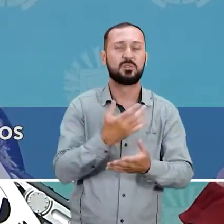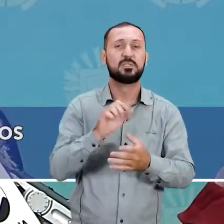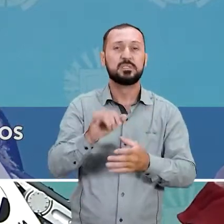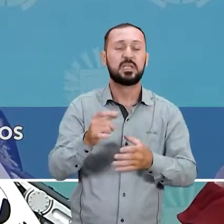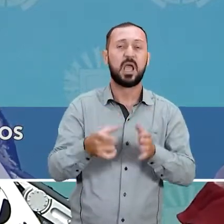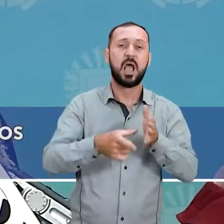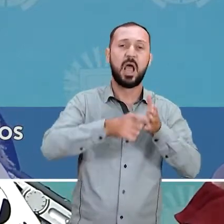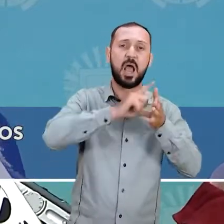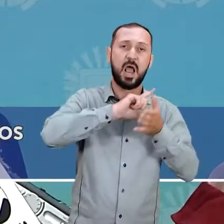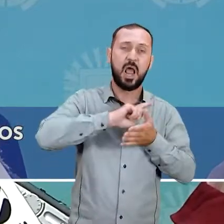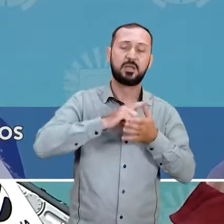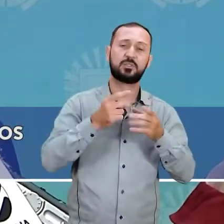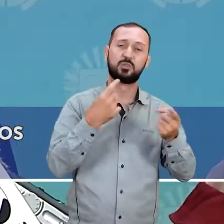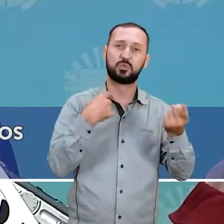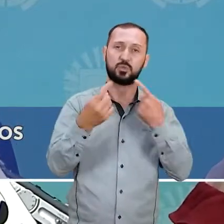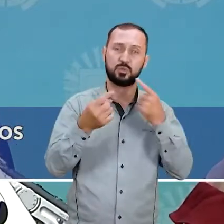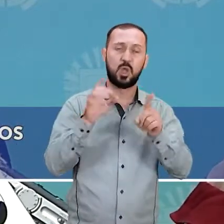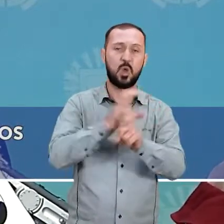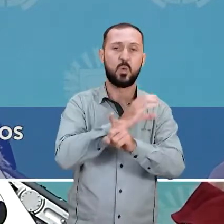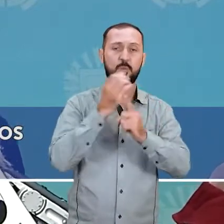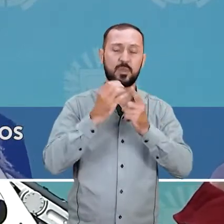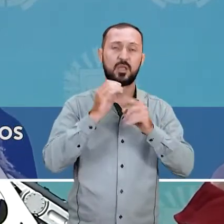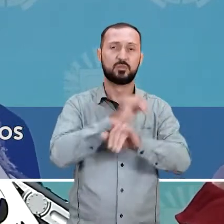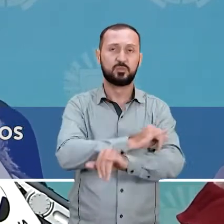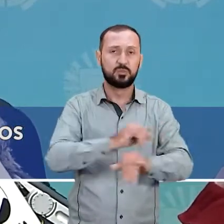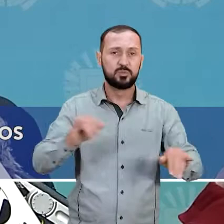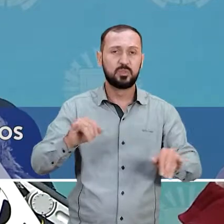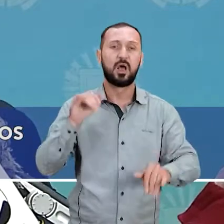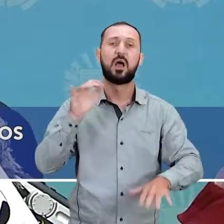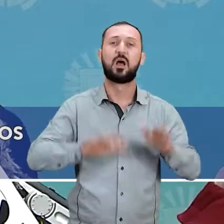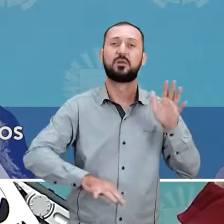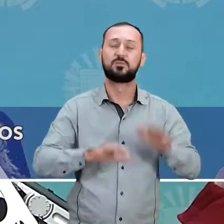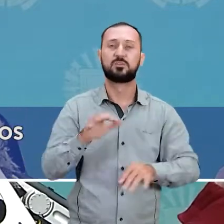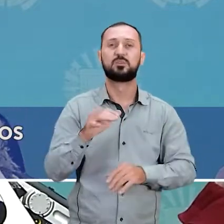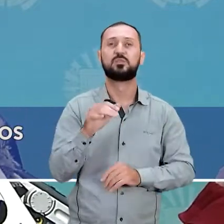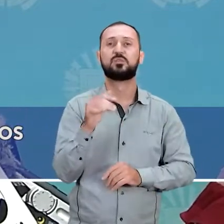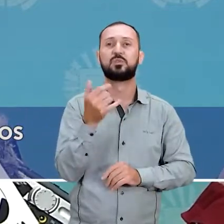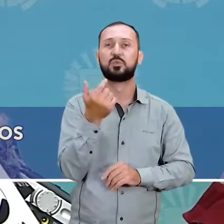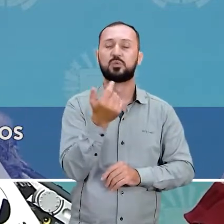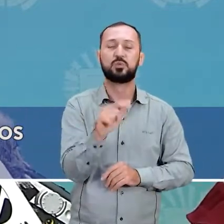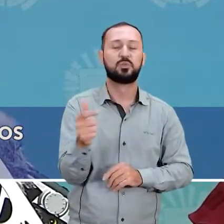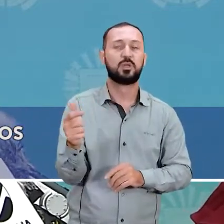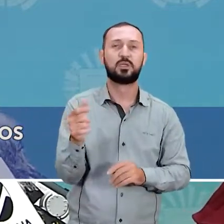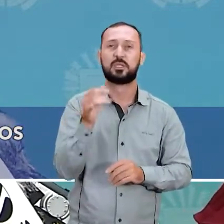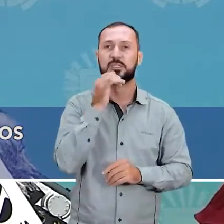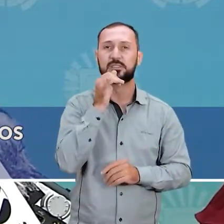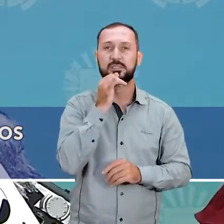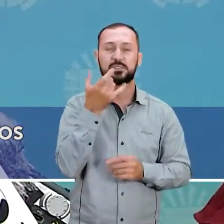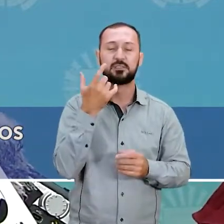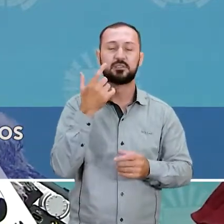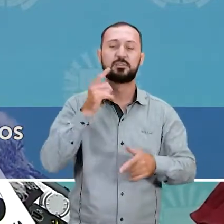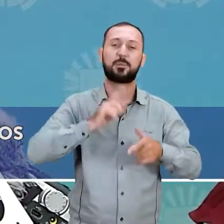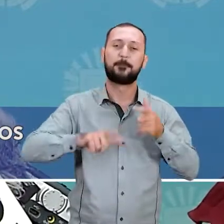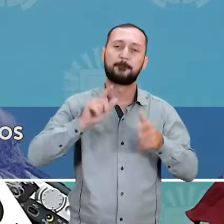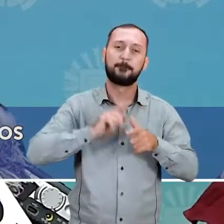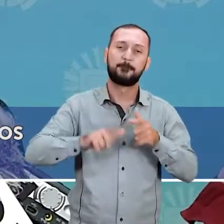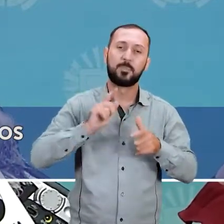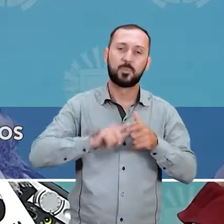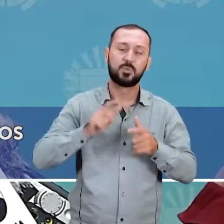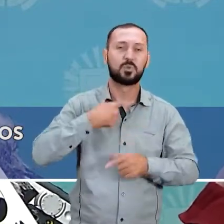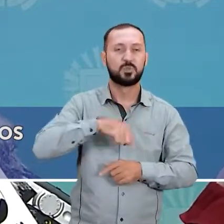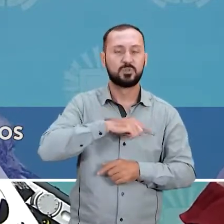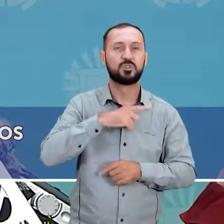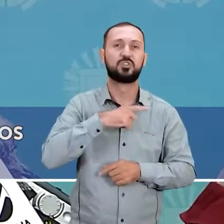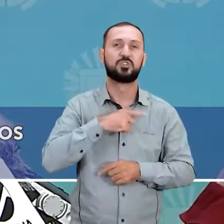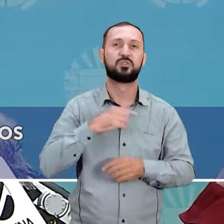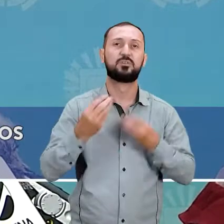Se esse processo tivesse sido melhor debatido com a comunidade escolar, talvez nós não tivéssemos tantos